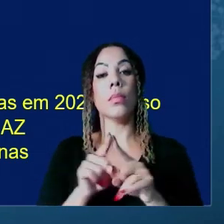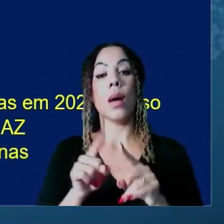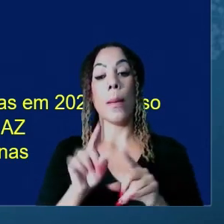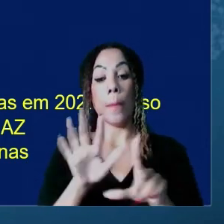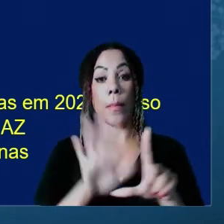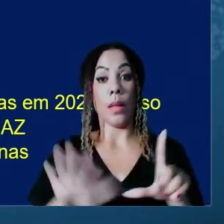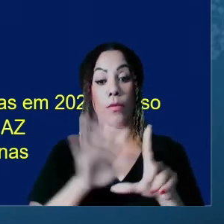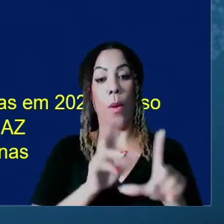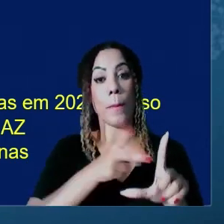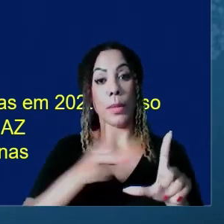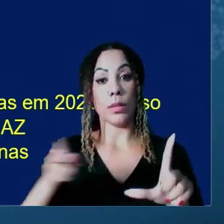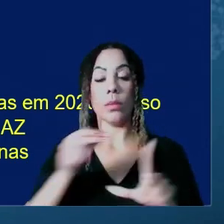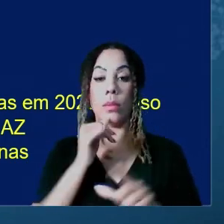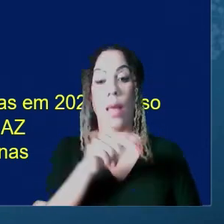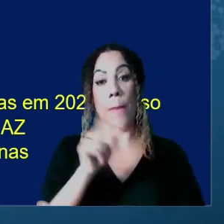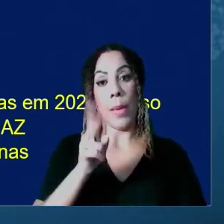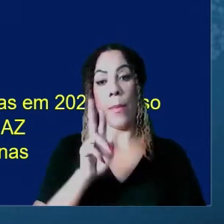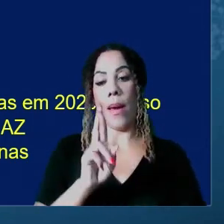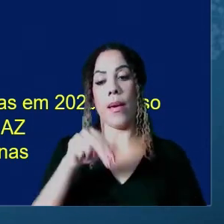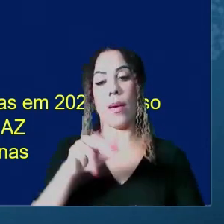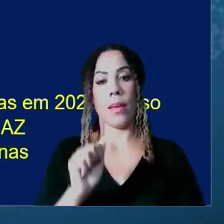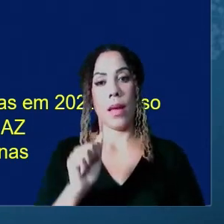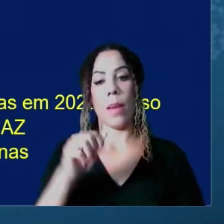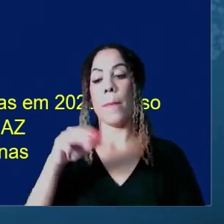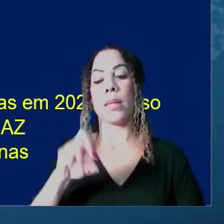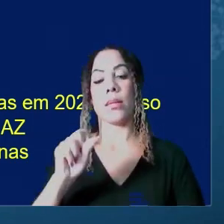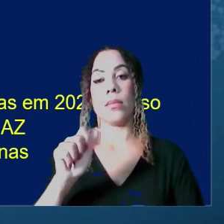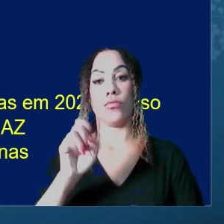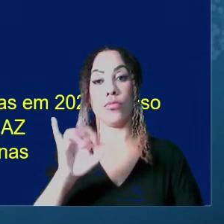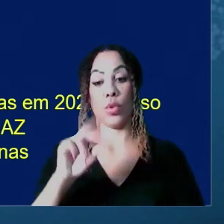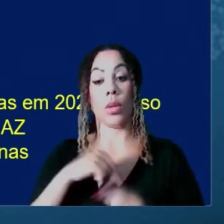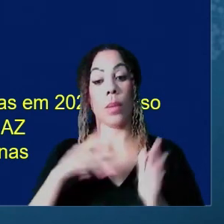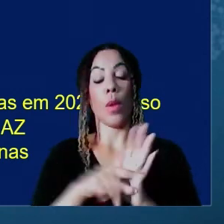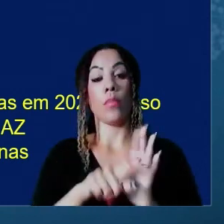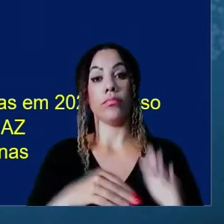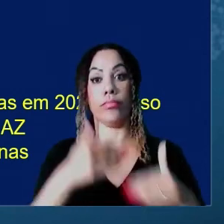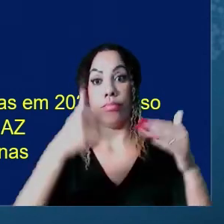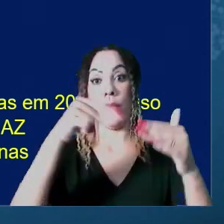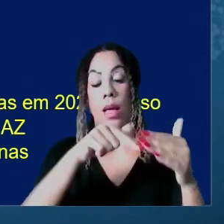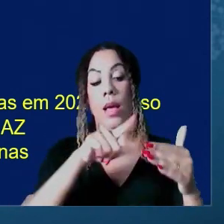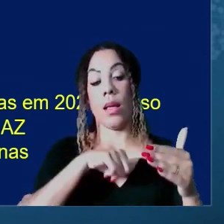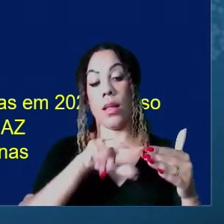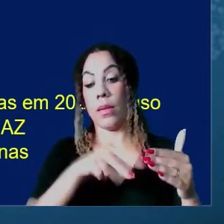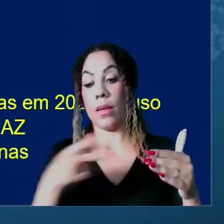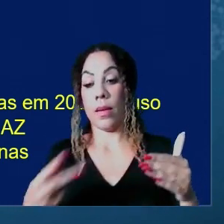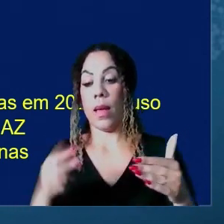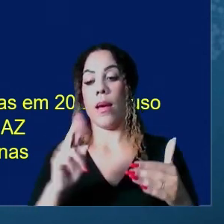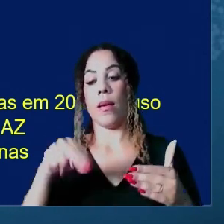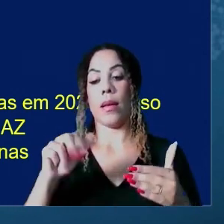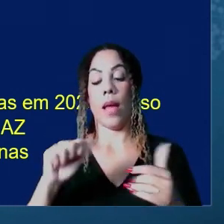plataformas, por exemplo, a RNA mensageiro, nós temos a sua própria evolução. A RNA mensageiro, a RNA modificada,